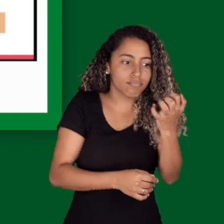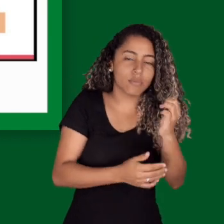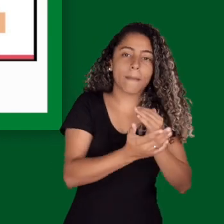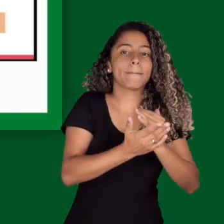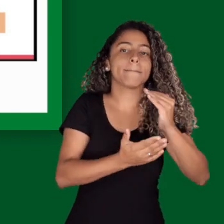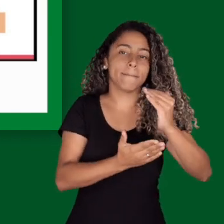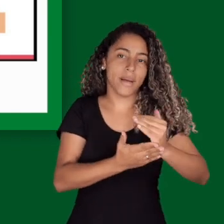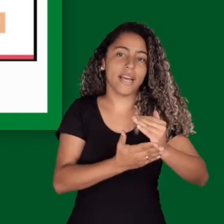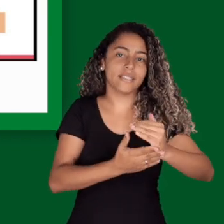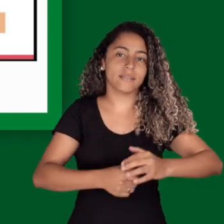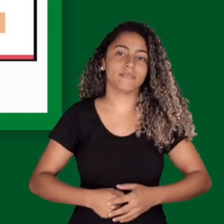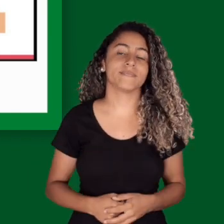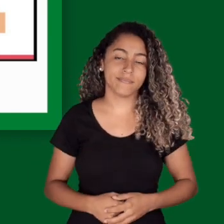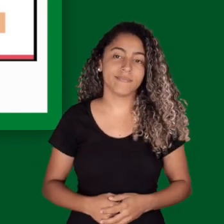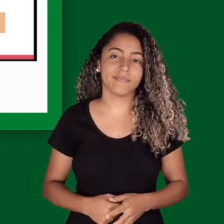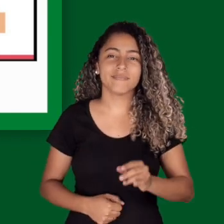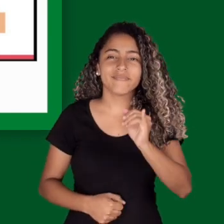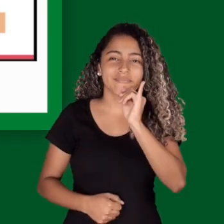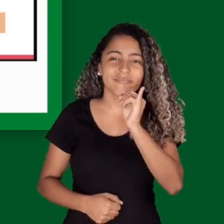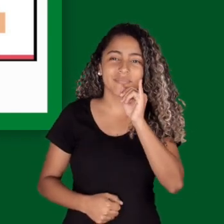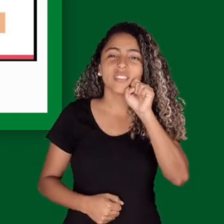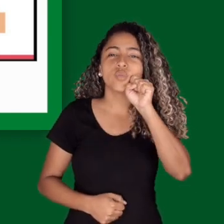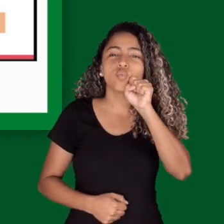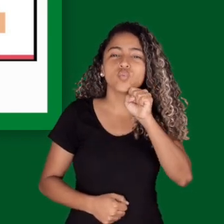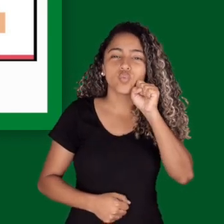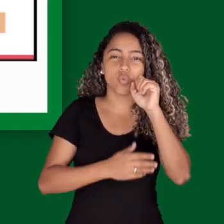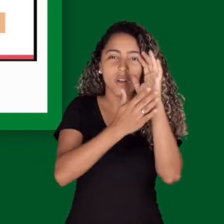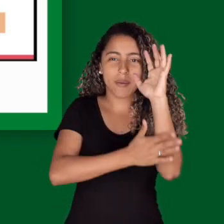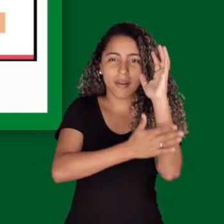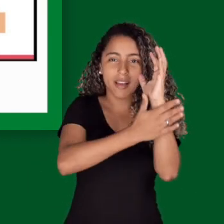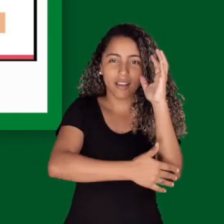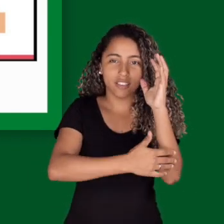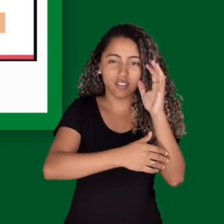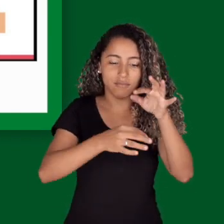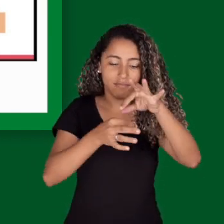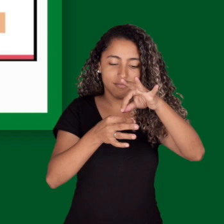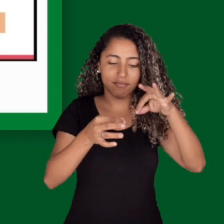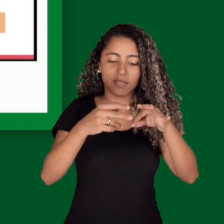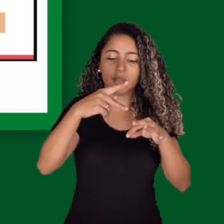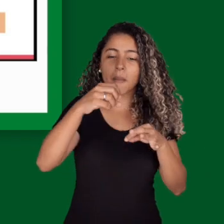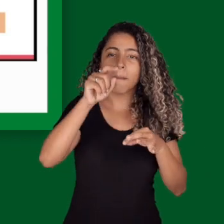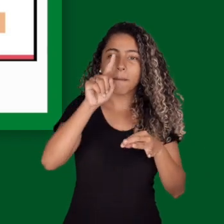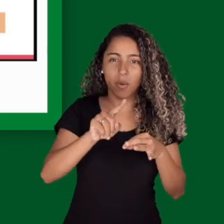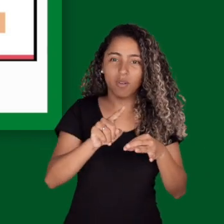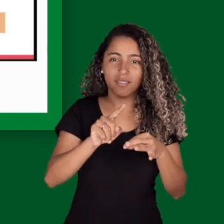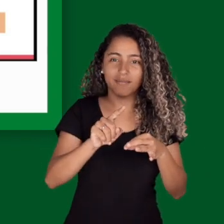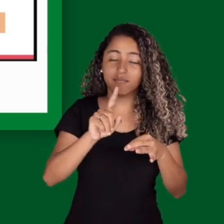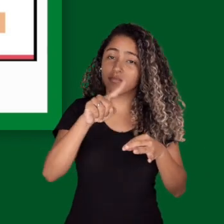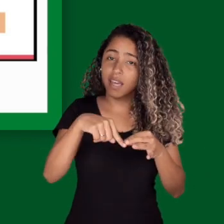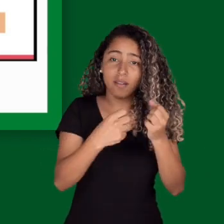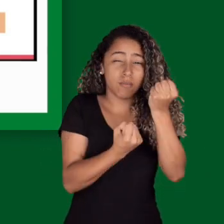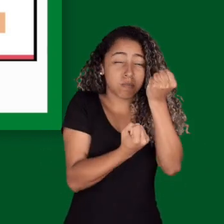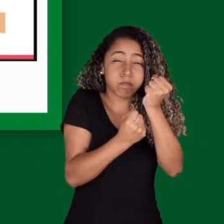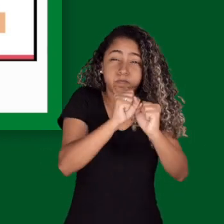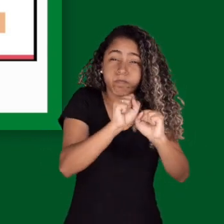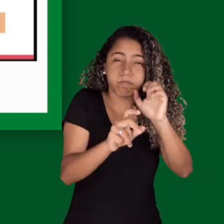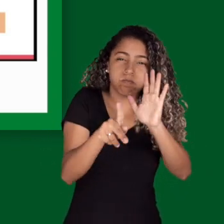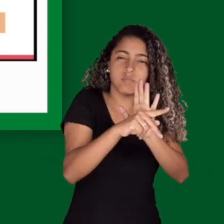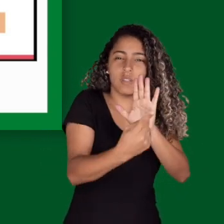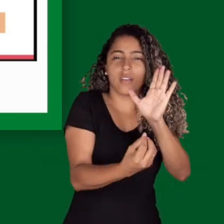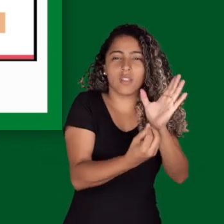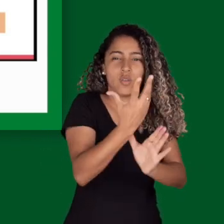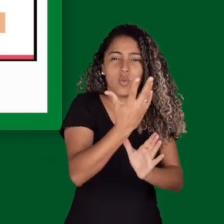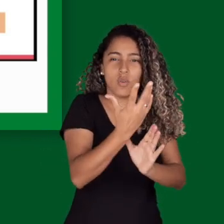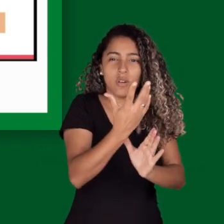mais atraentes, né? Então, aqui trago o exemplo do suco de abacaxi em pó. Então, ele é um alimento ultraprocessado, né? A